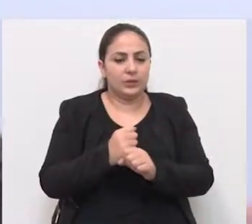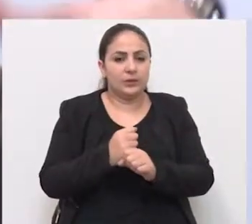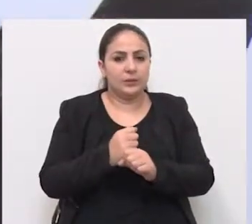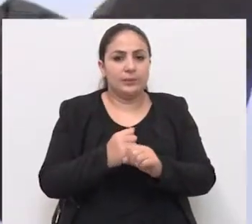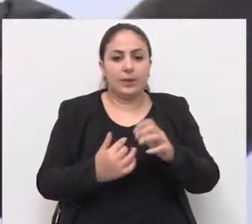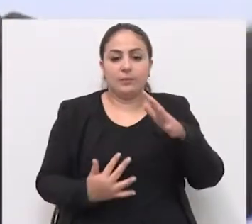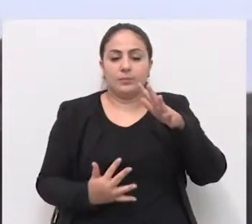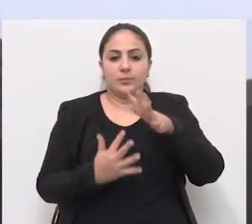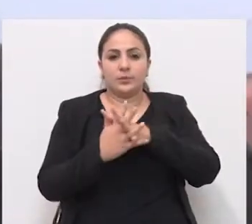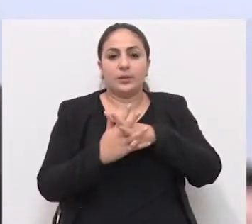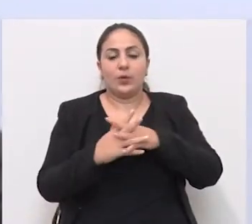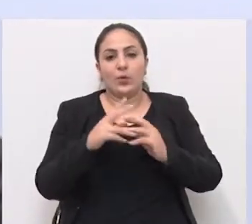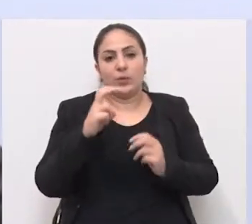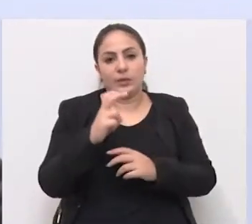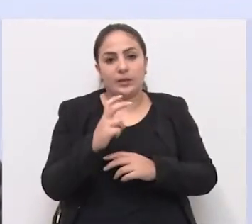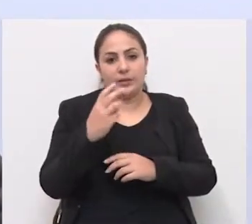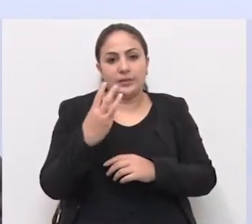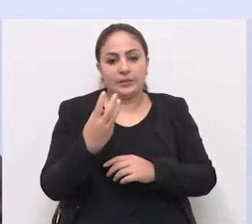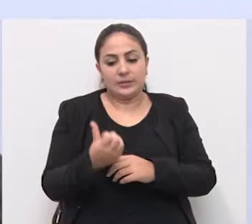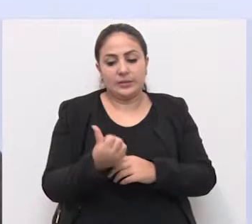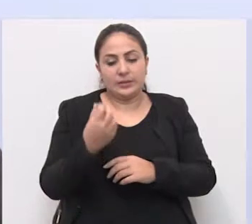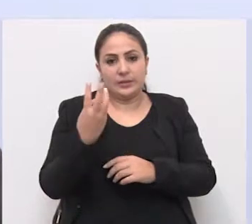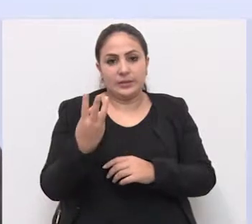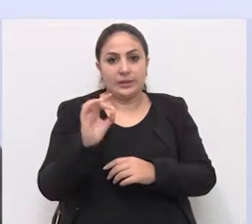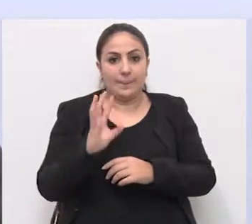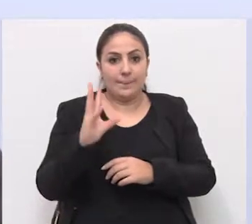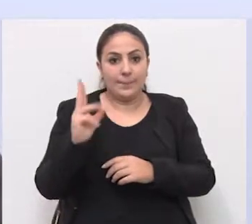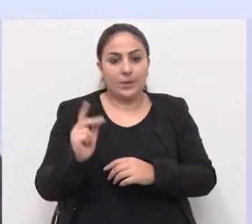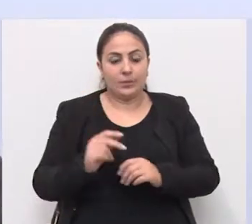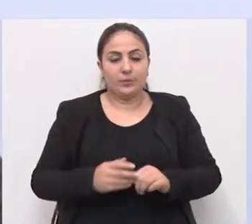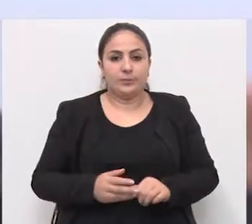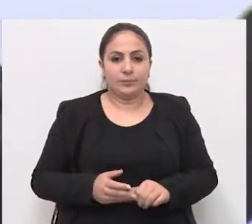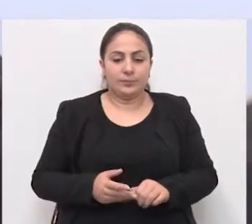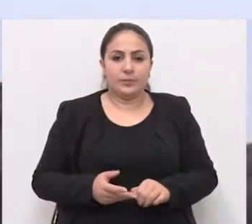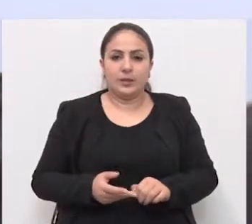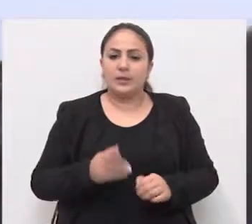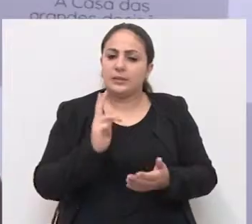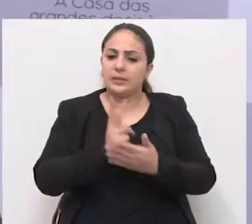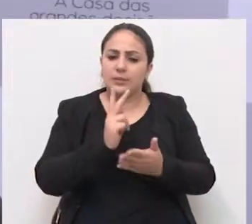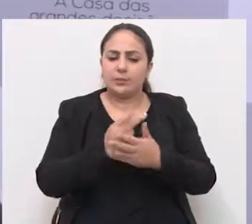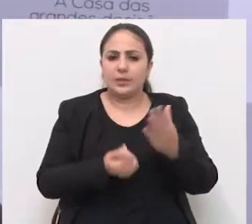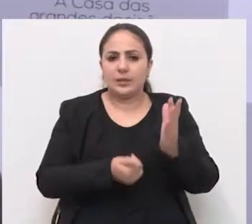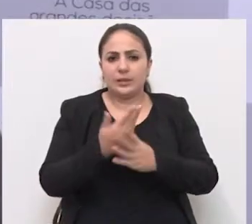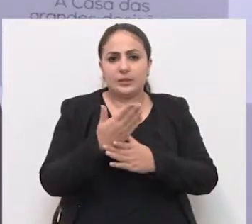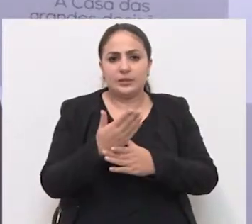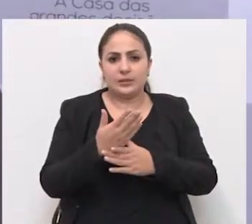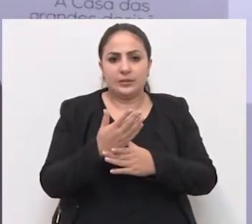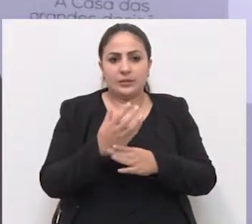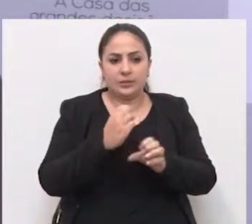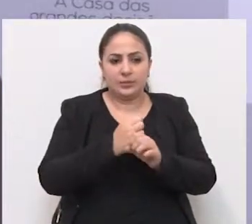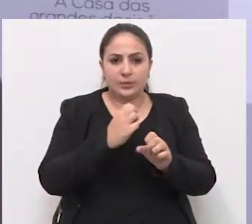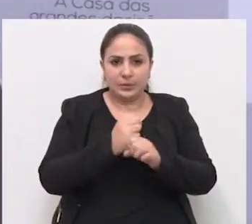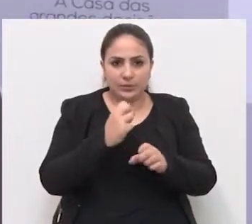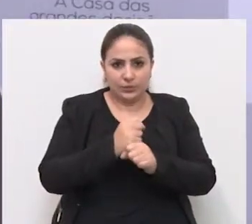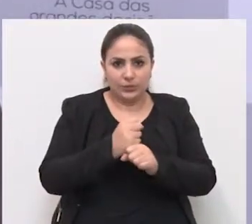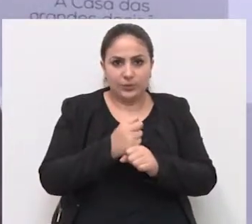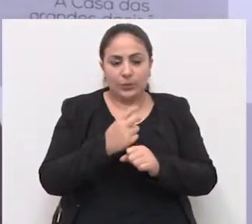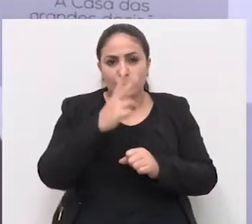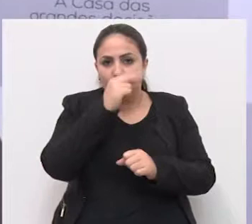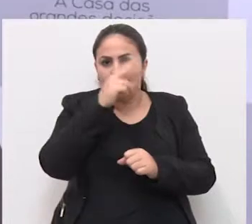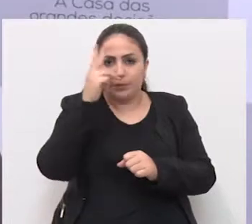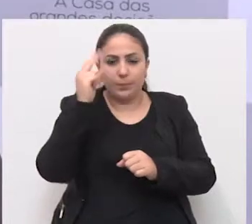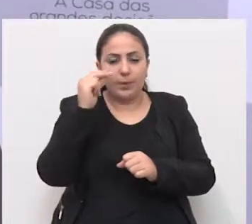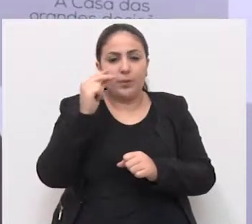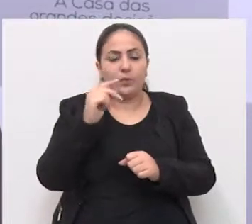foram calculadas para não ultrapassar os 563 milhões. Sempre na elaboração das peças